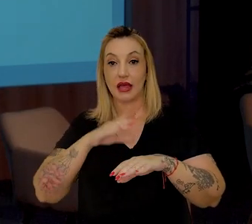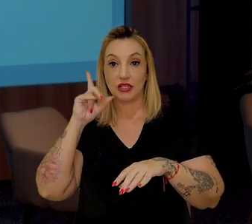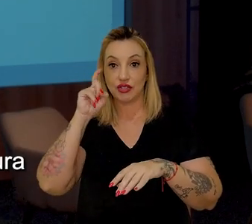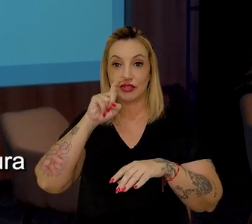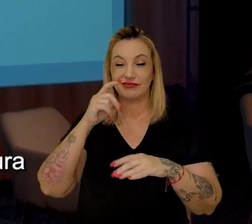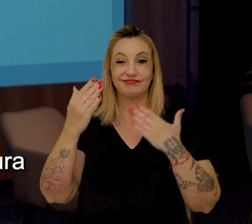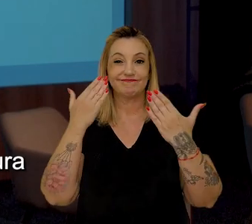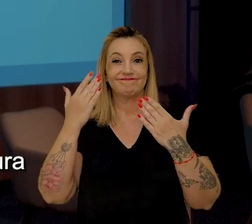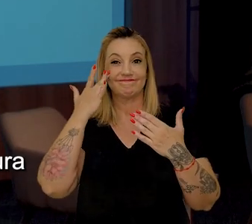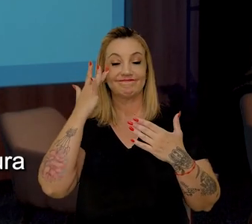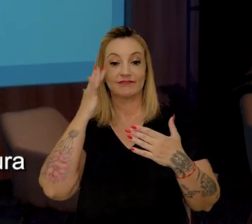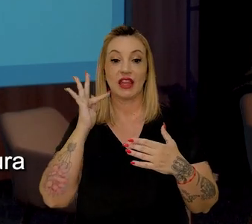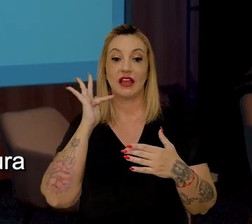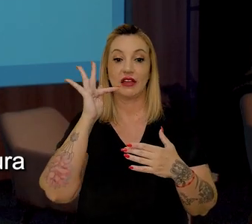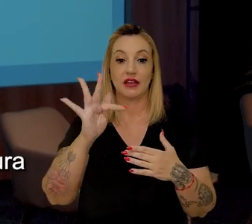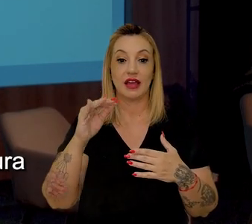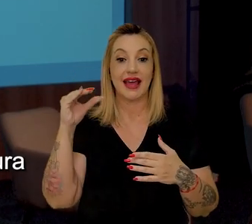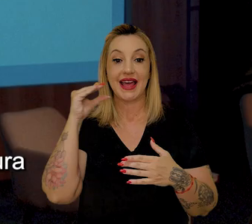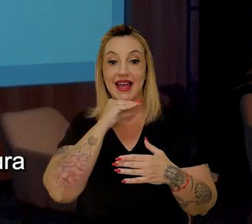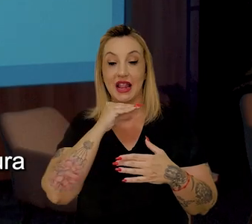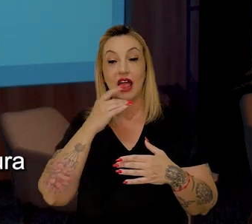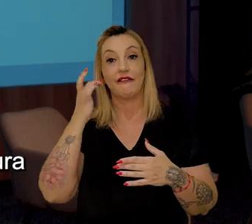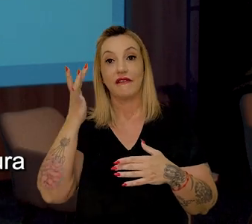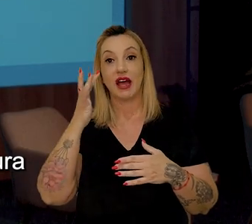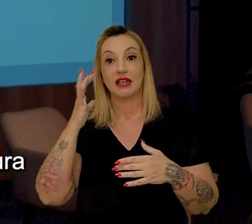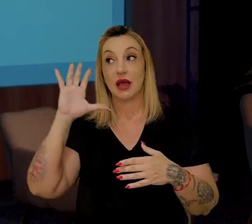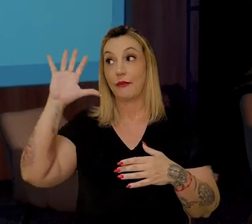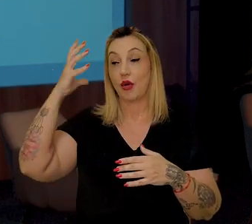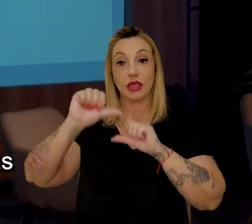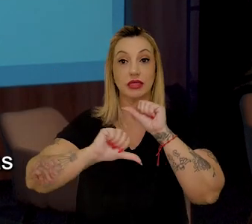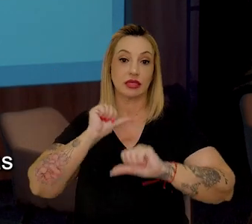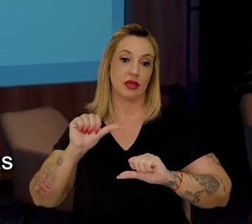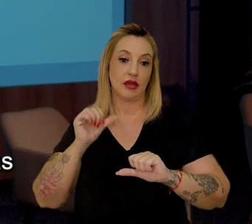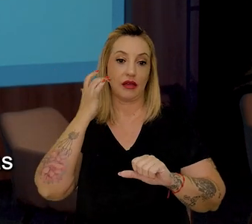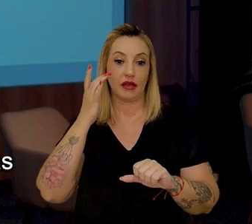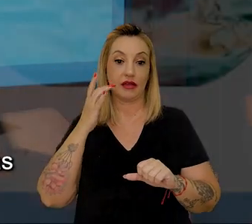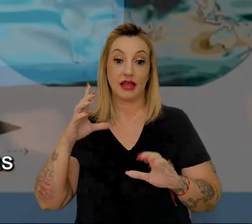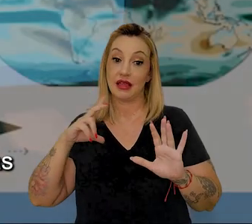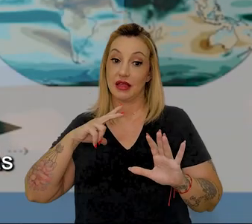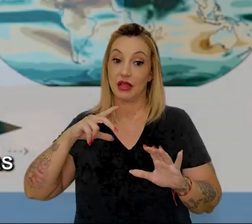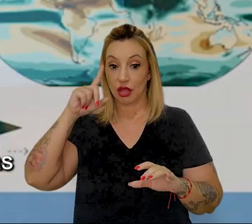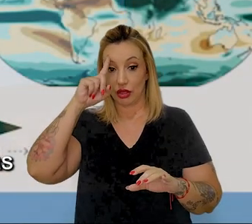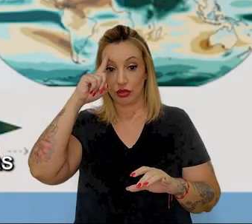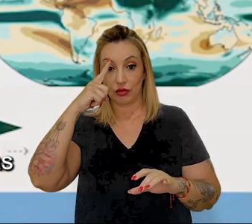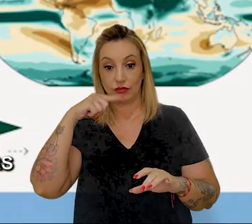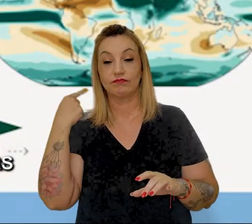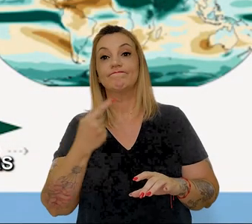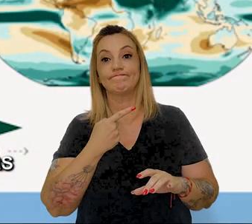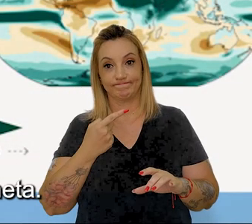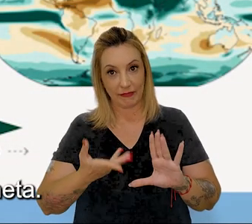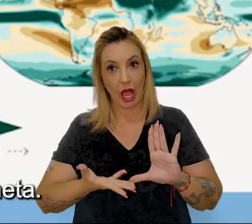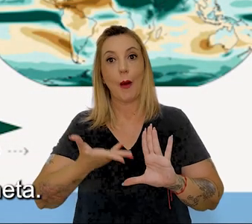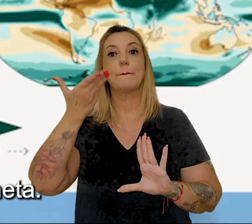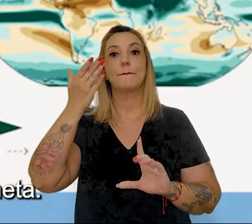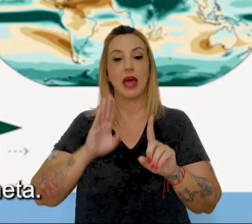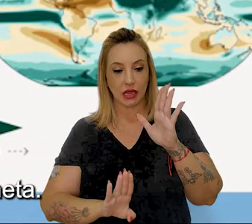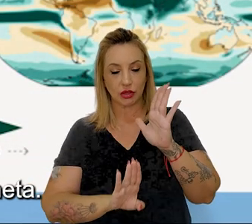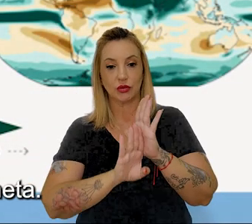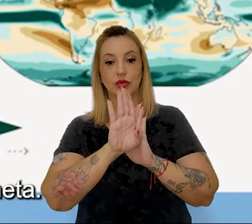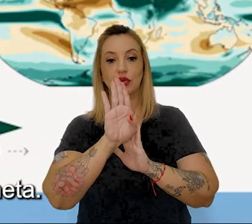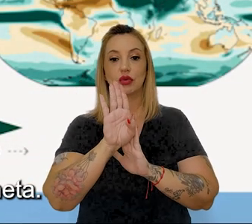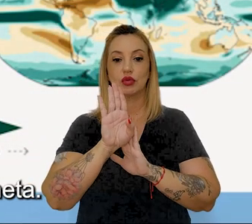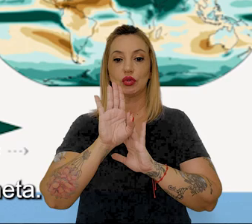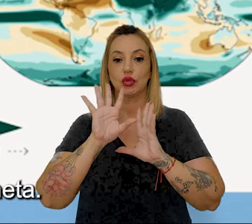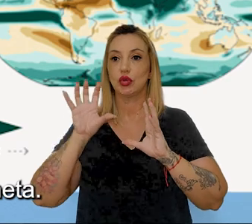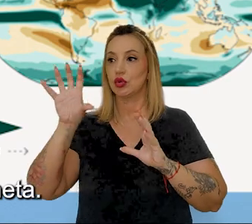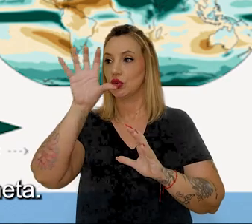estimar calor é fácil mudança de temperatura é muito fácil particularmente não tem dúvidas que a gente teve aumento em praticamente todas